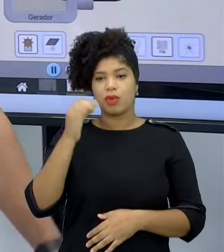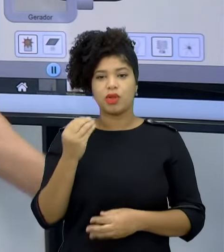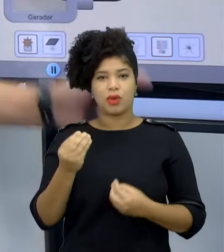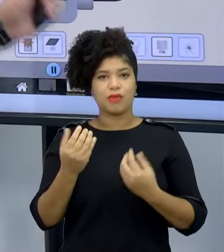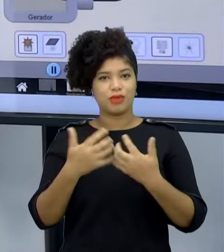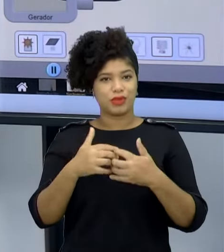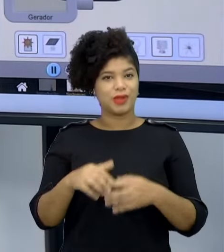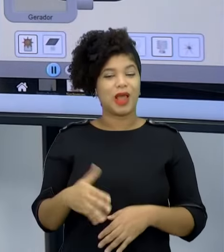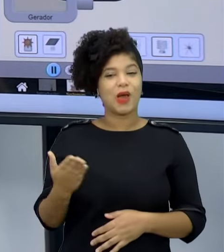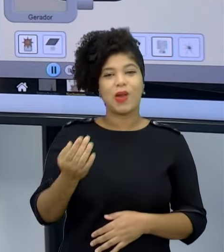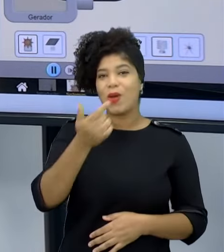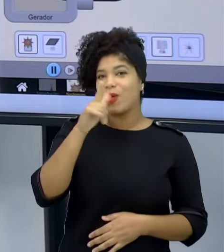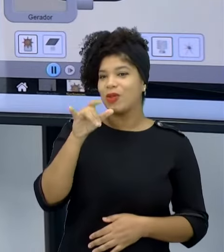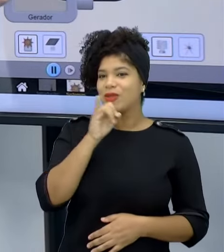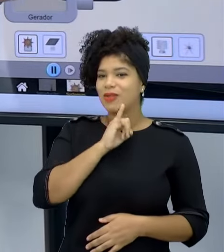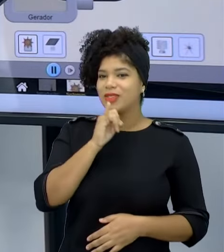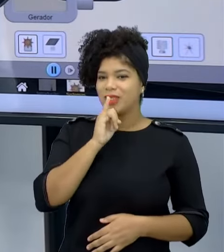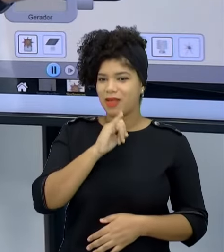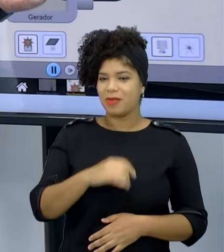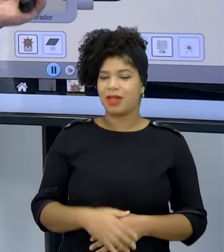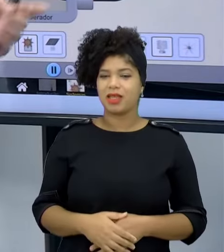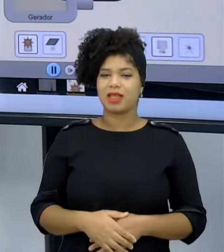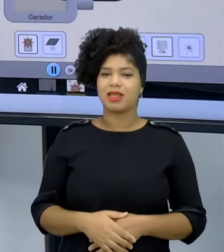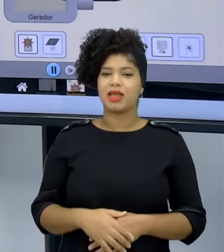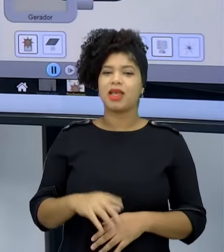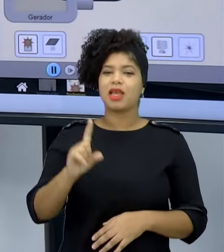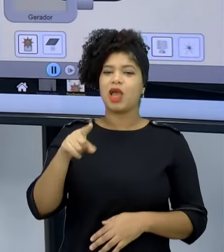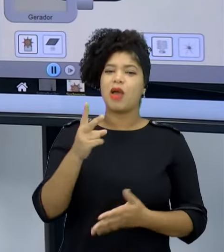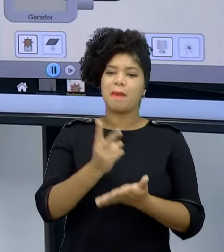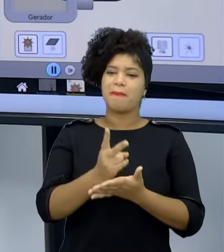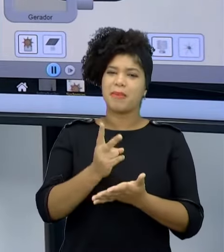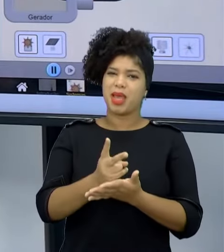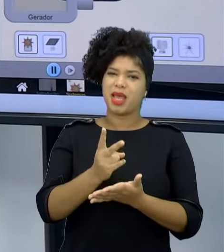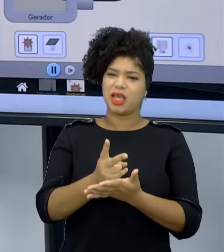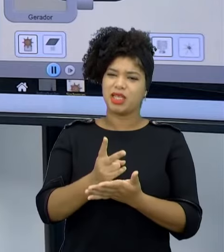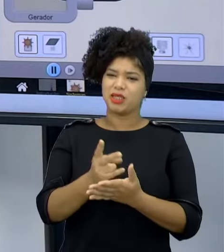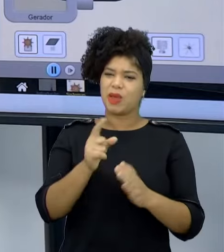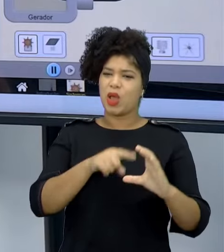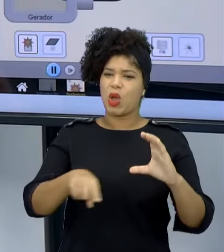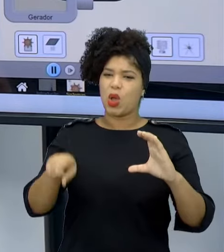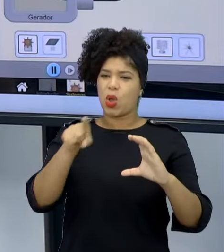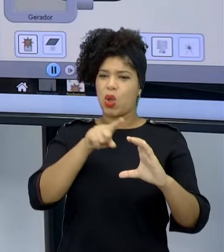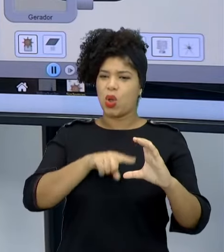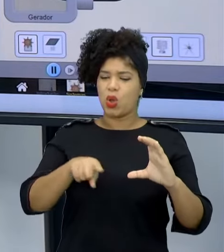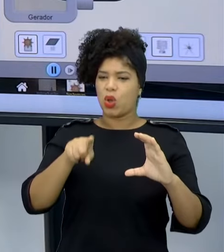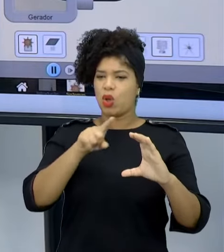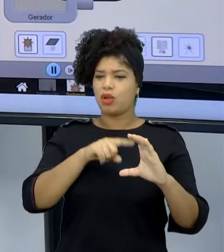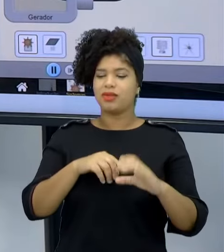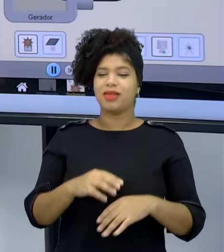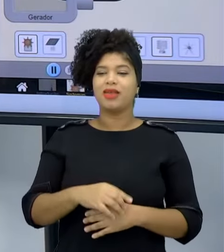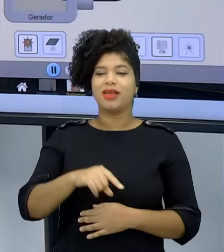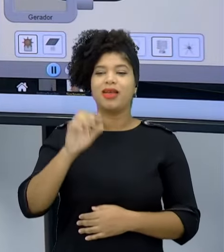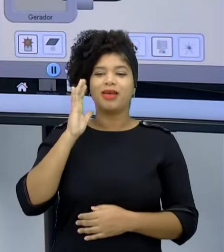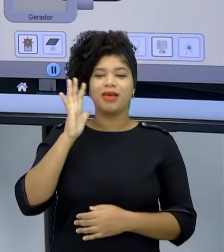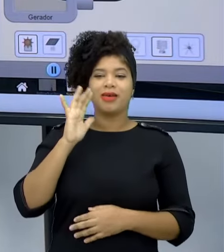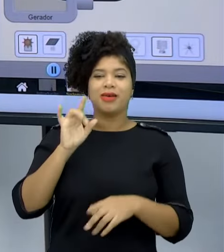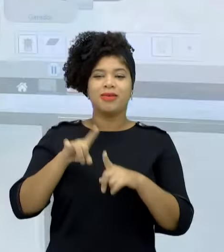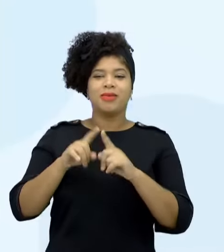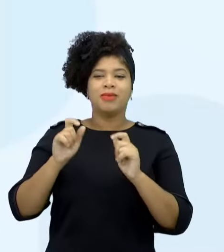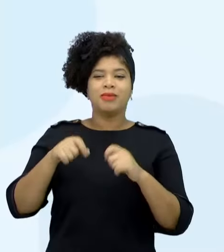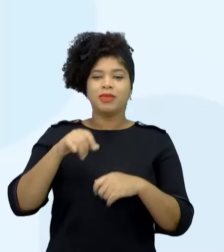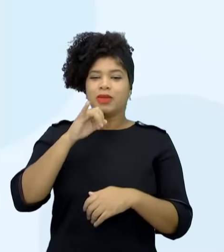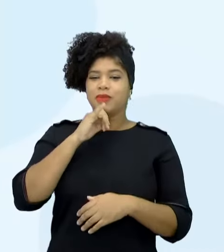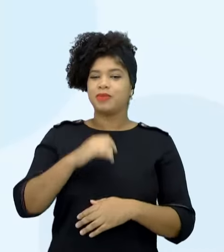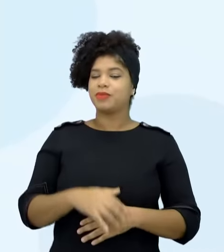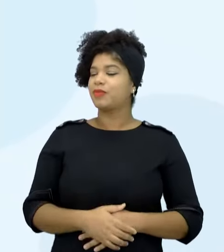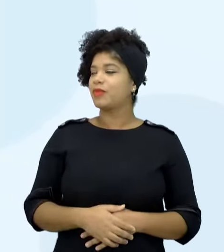tal. Aí, vamos fazer, como é a mesma roda, né? Para não ficar ali só naquela figura, você também deve ter pensado aí no caso da